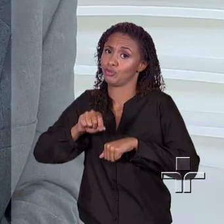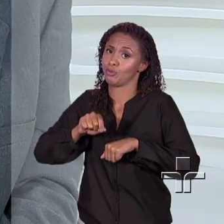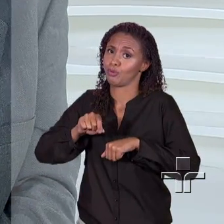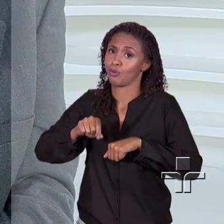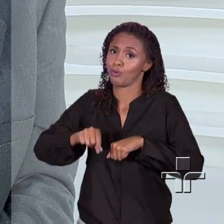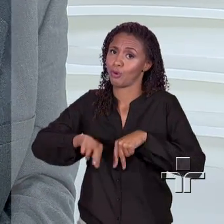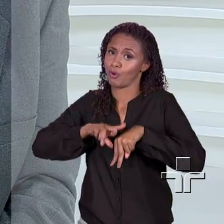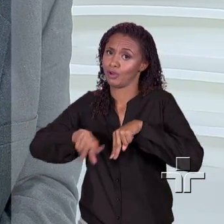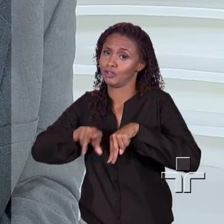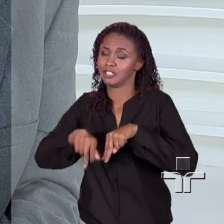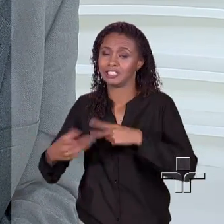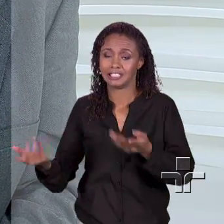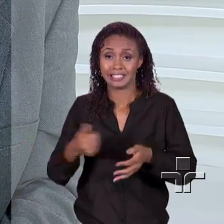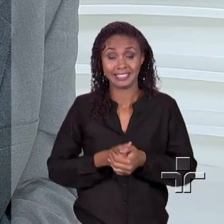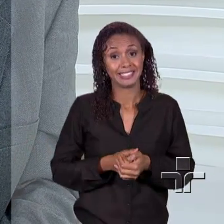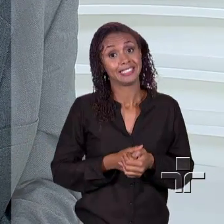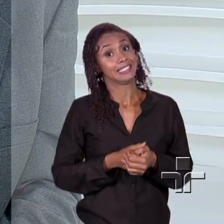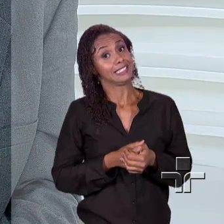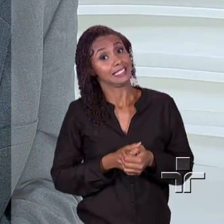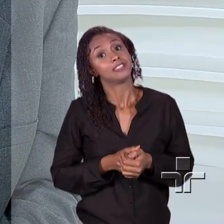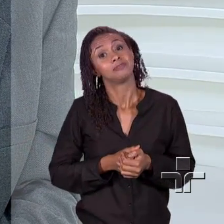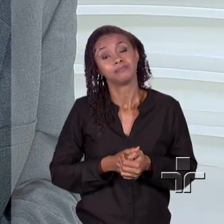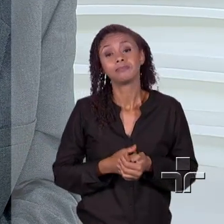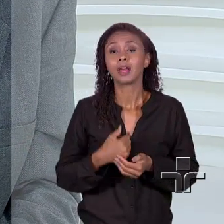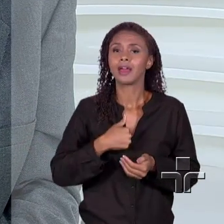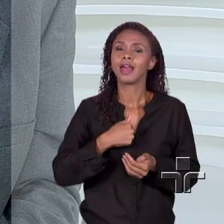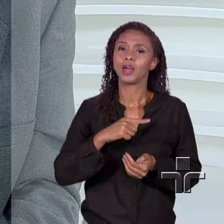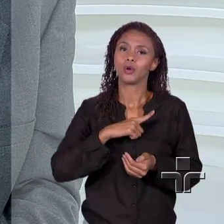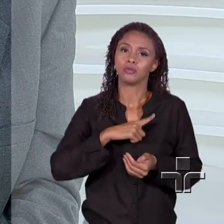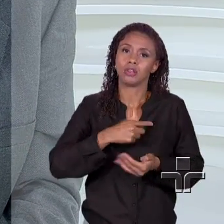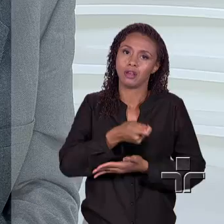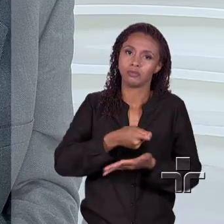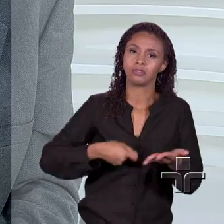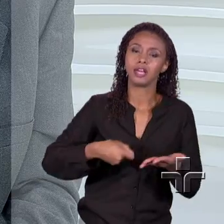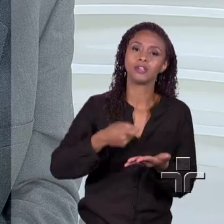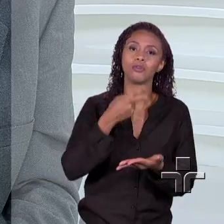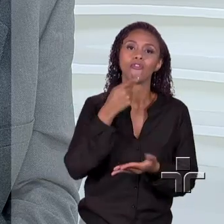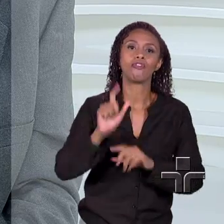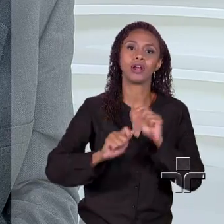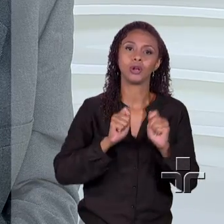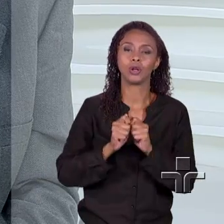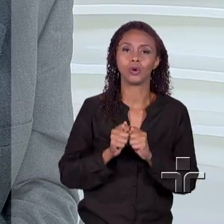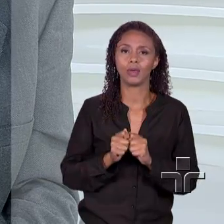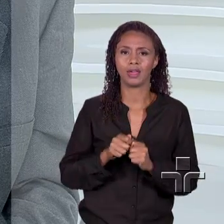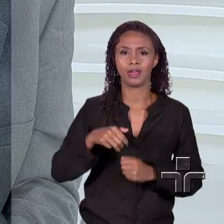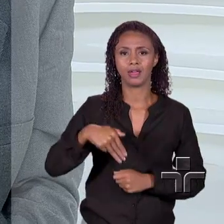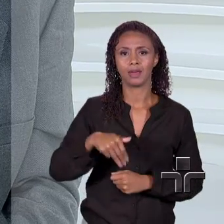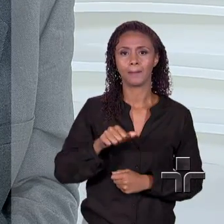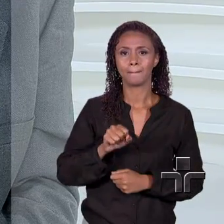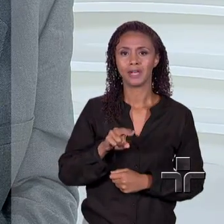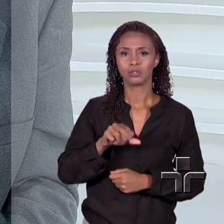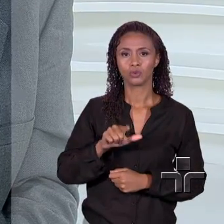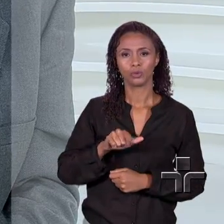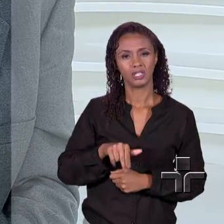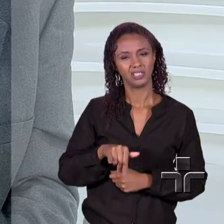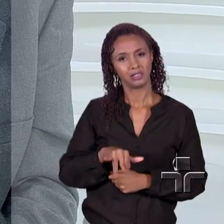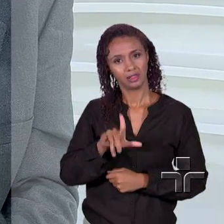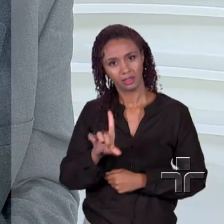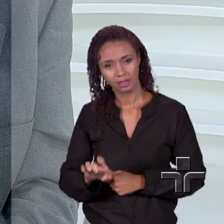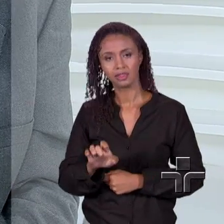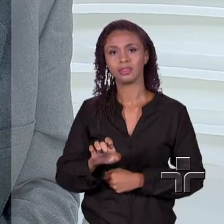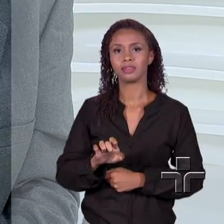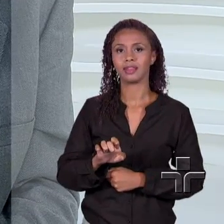livro sobre um conceito que eu digo que chama masculinidade revolucionária, assim, uma construção do homem, uma pessoa viril,